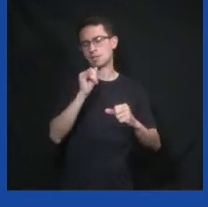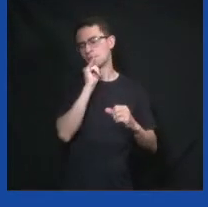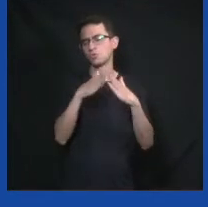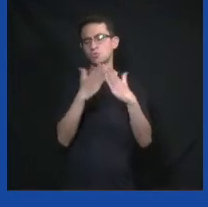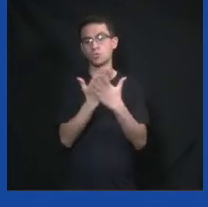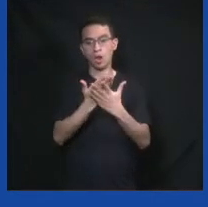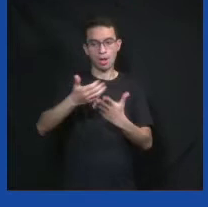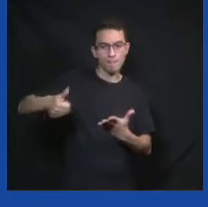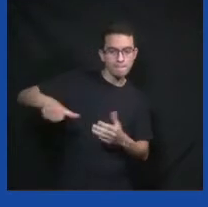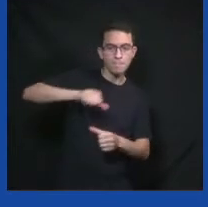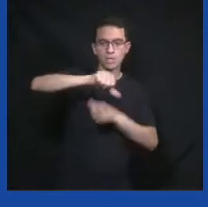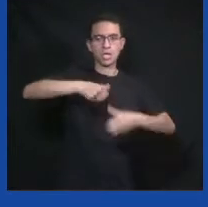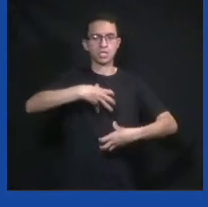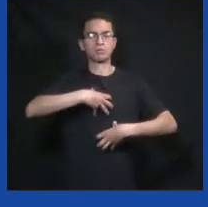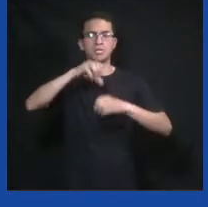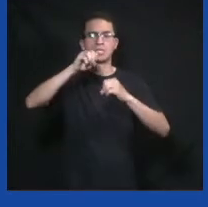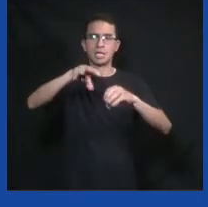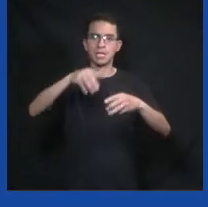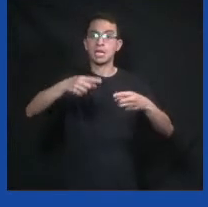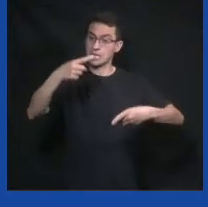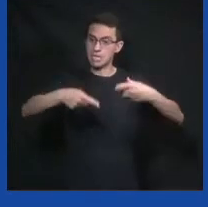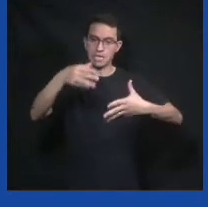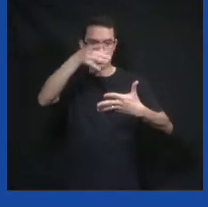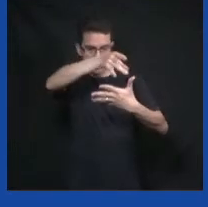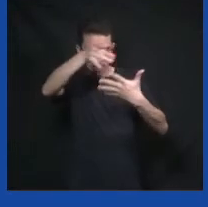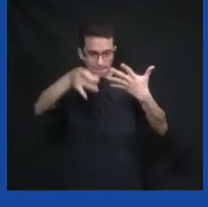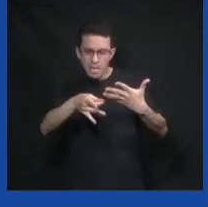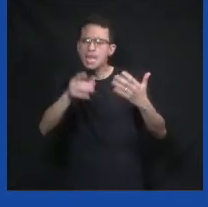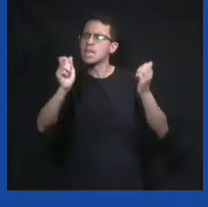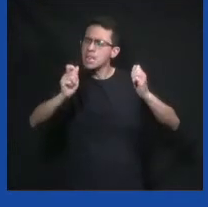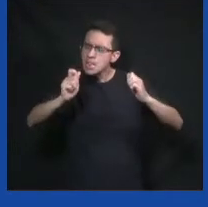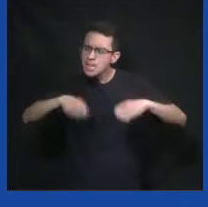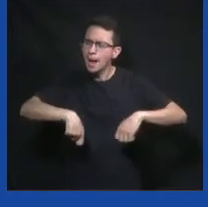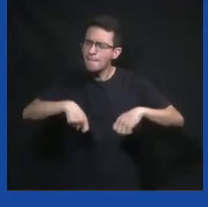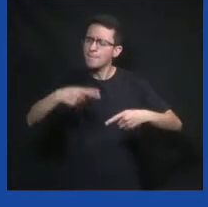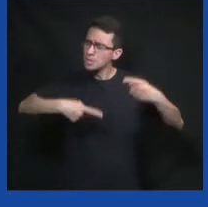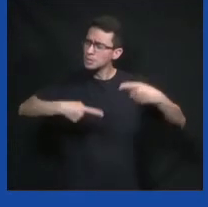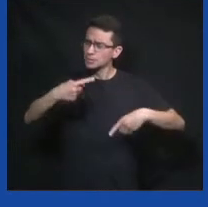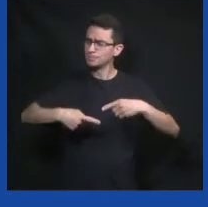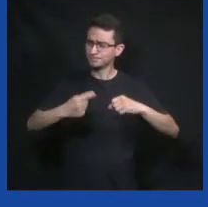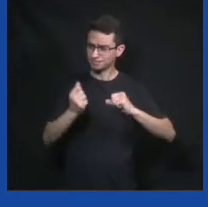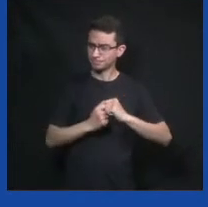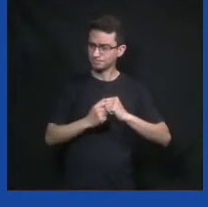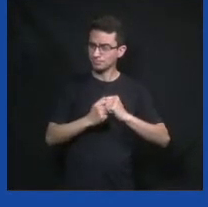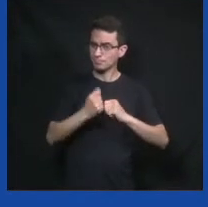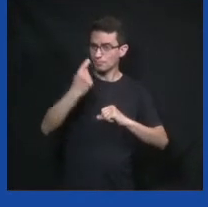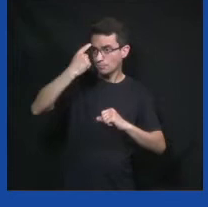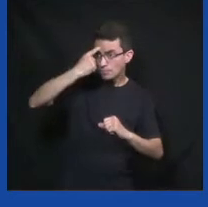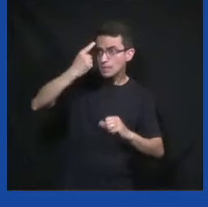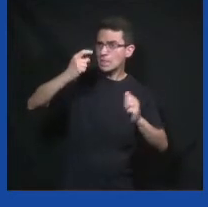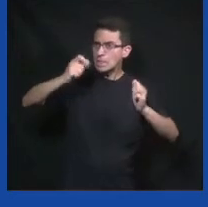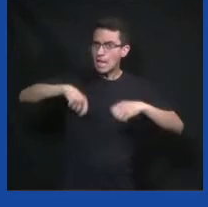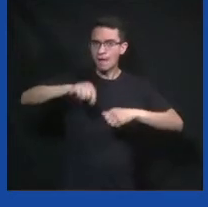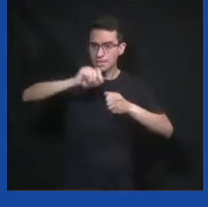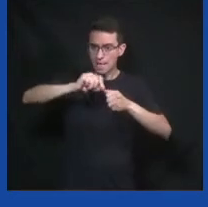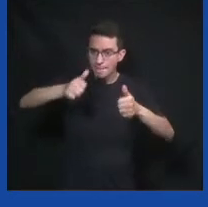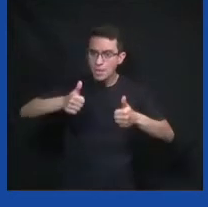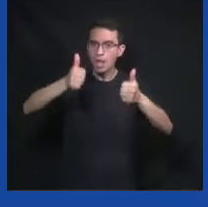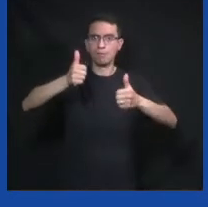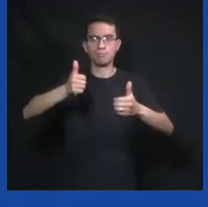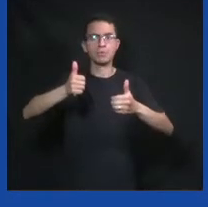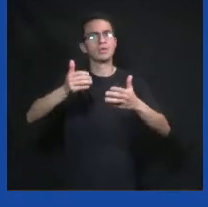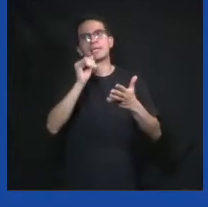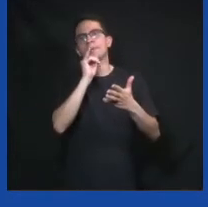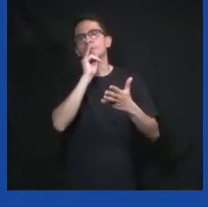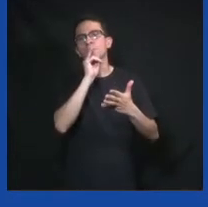de disciplinas sobre educação política? Então, como é que isso está sendo feito e se tem espaço para isso? Quer dizer, como é